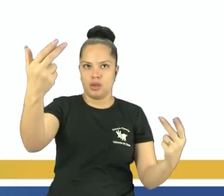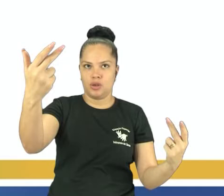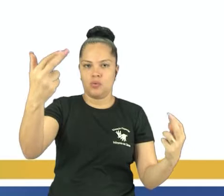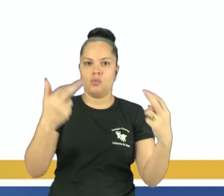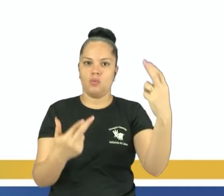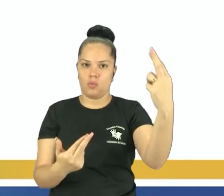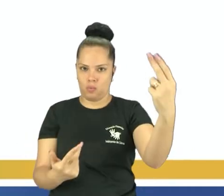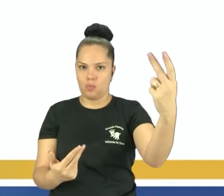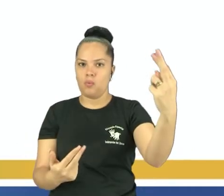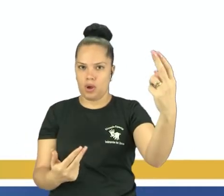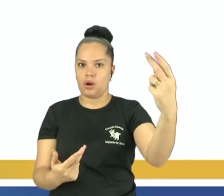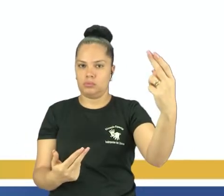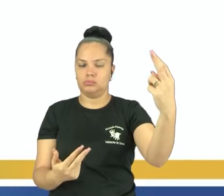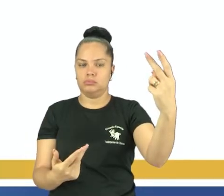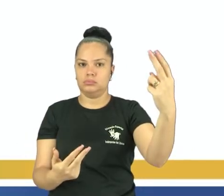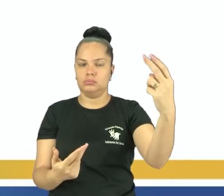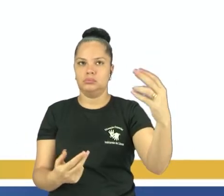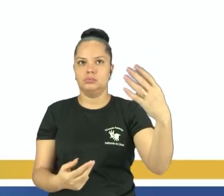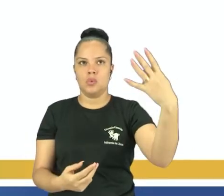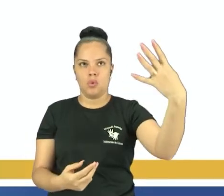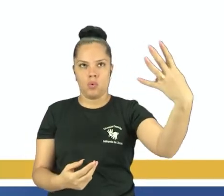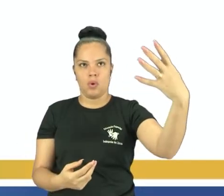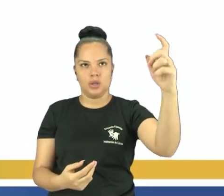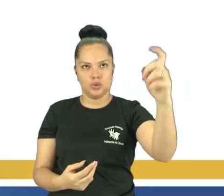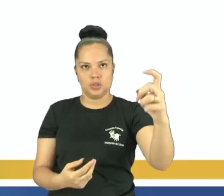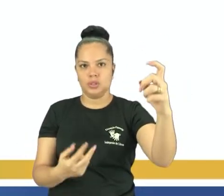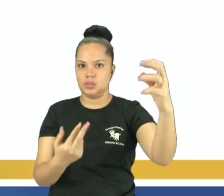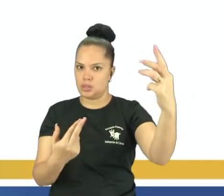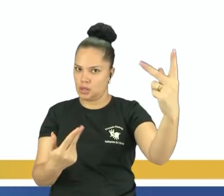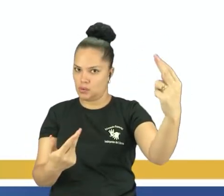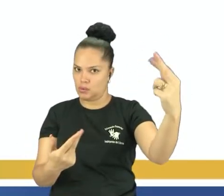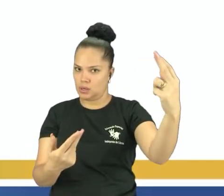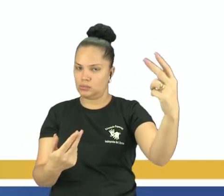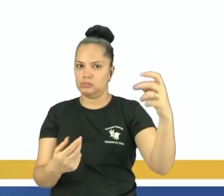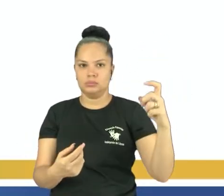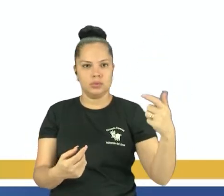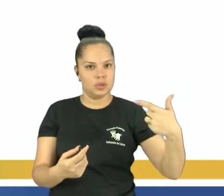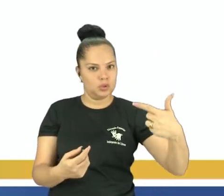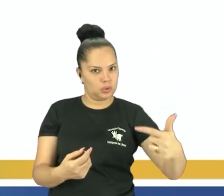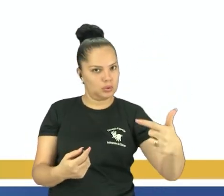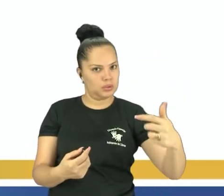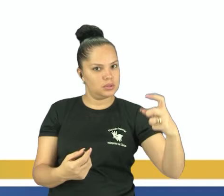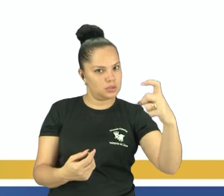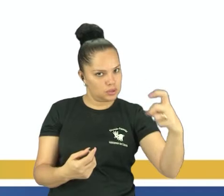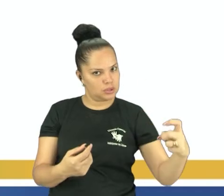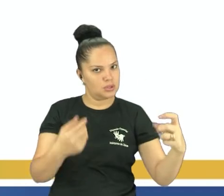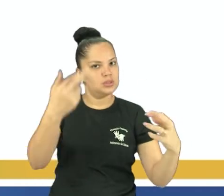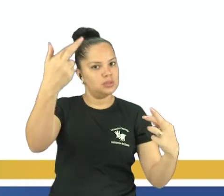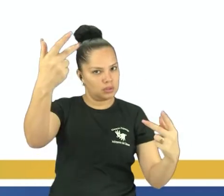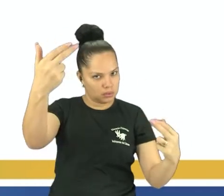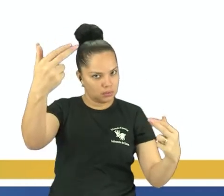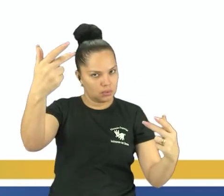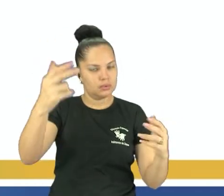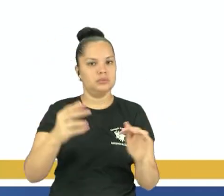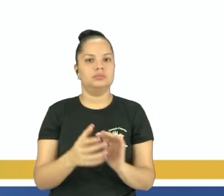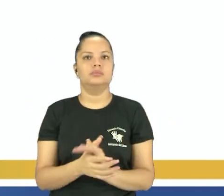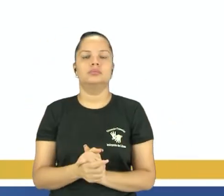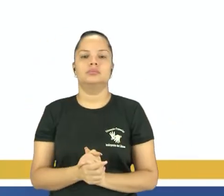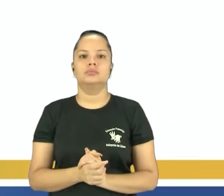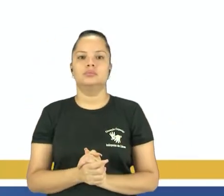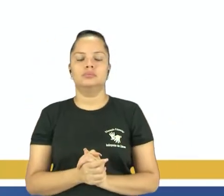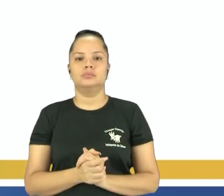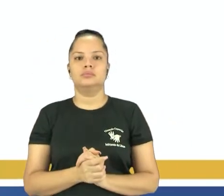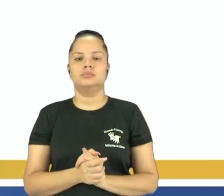dois ângulos com a mesma medida, dois ângulos medindo 2x e dois ângulos medindo 4x, né? Também com medidas iguais